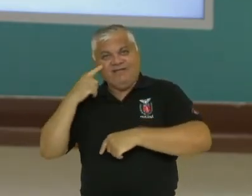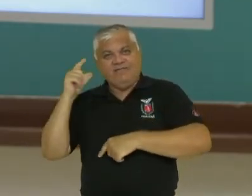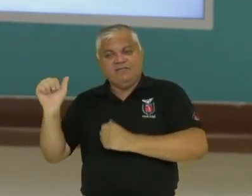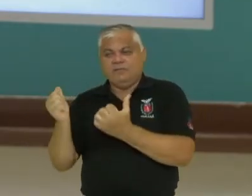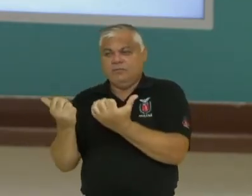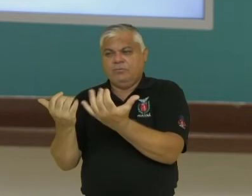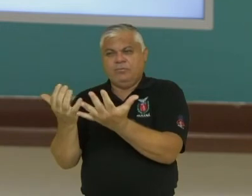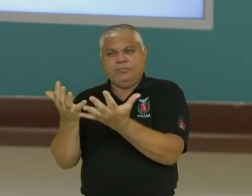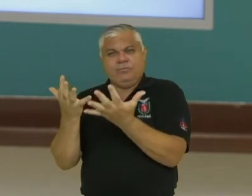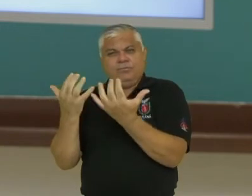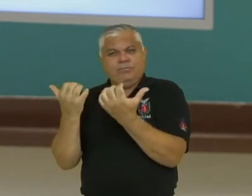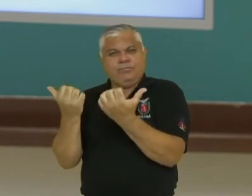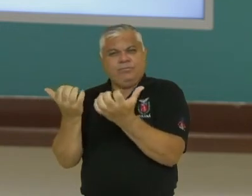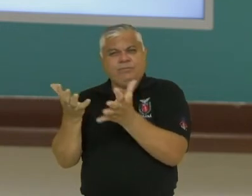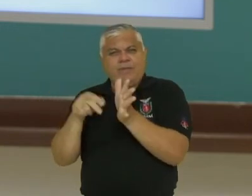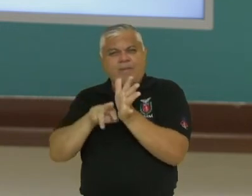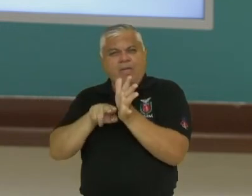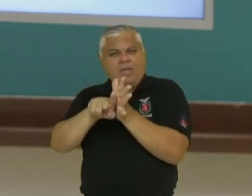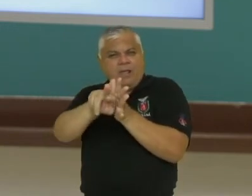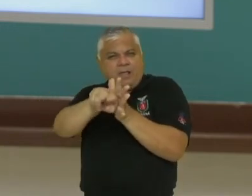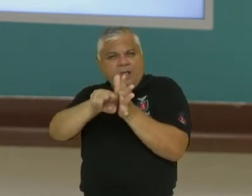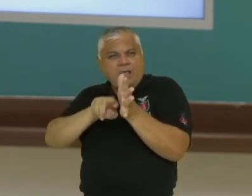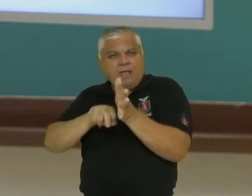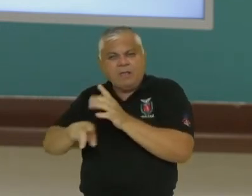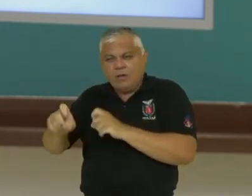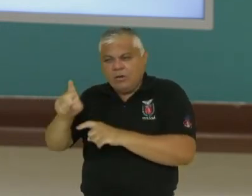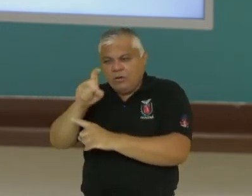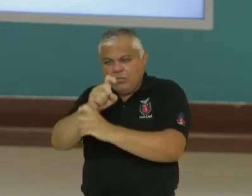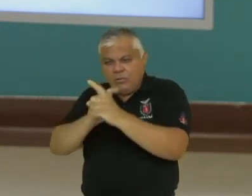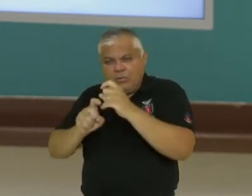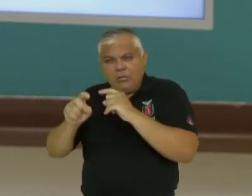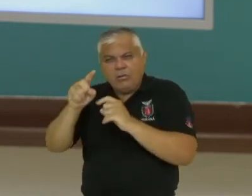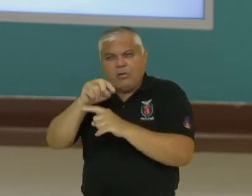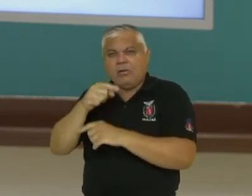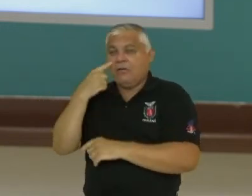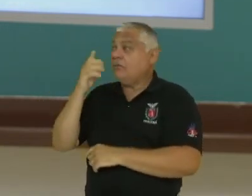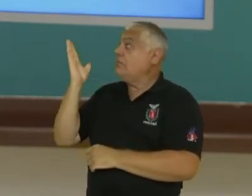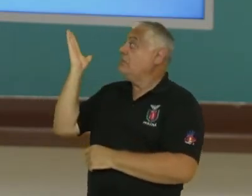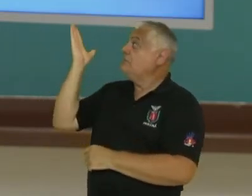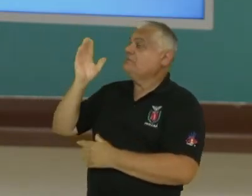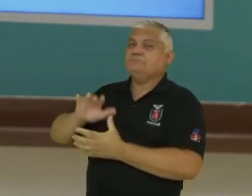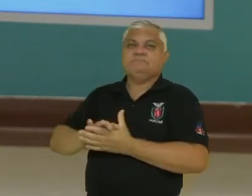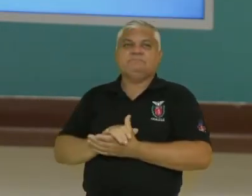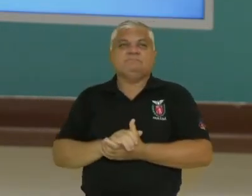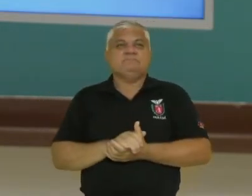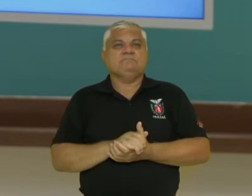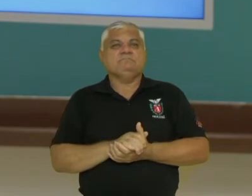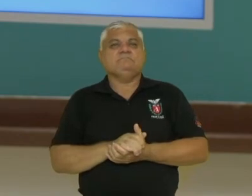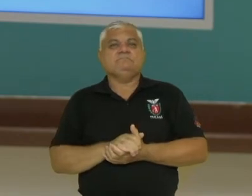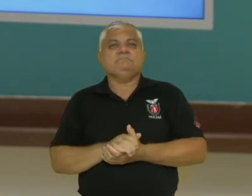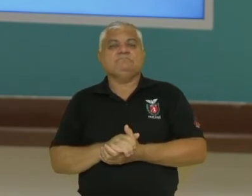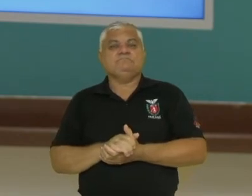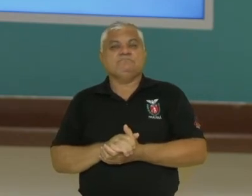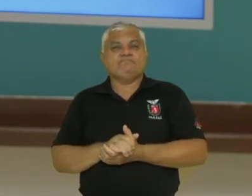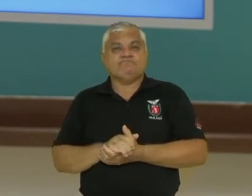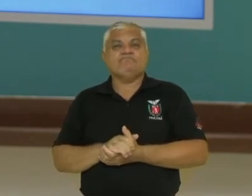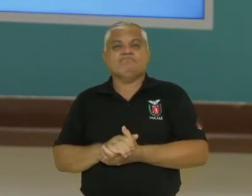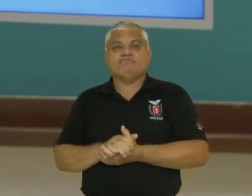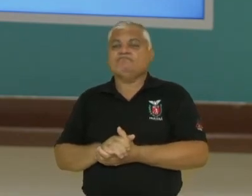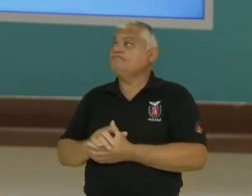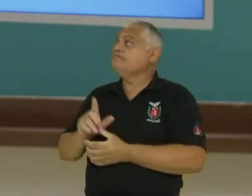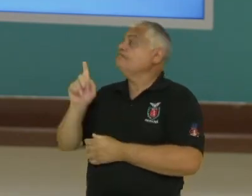representação das bactérias atuais e das algas atuais. Aqui nós temos